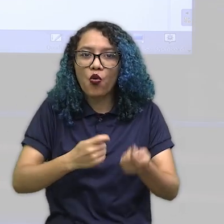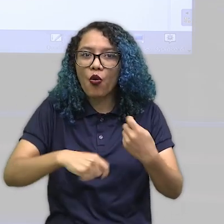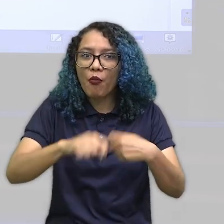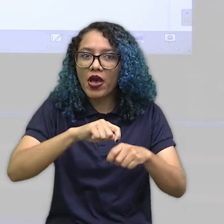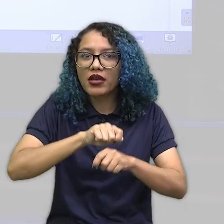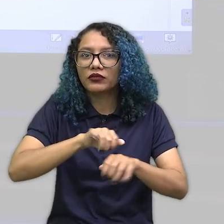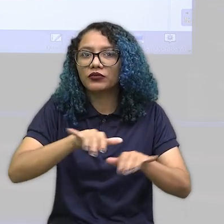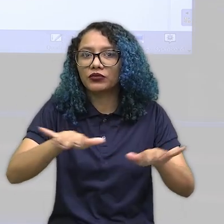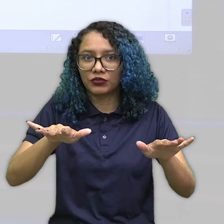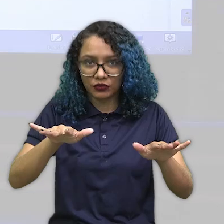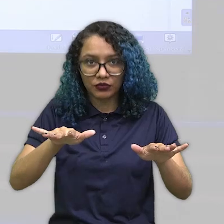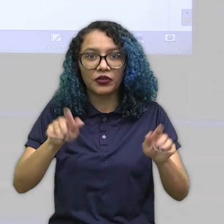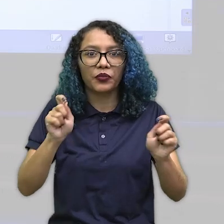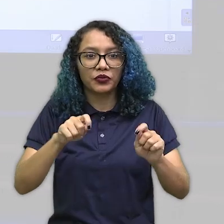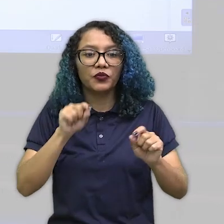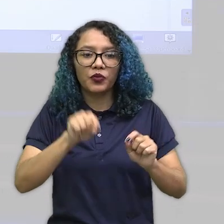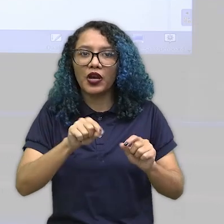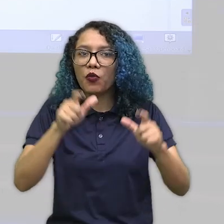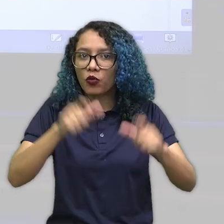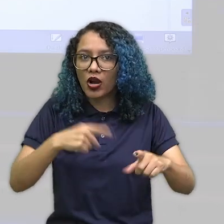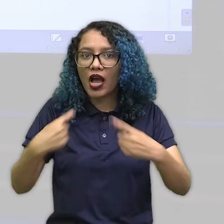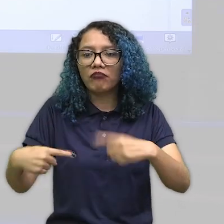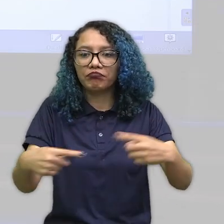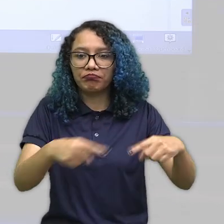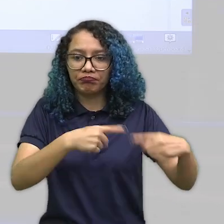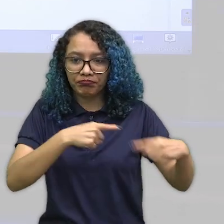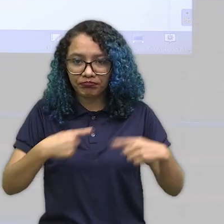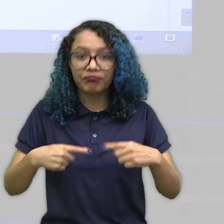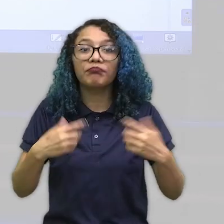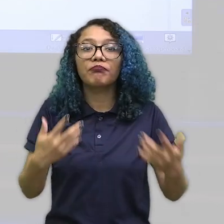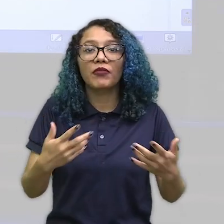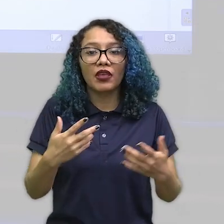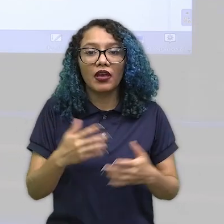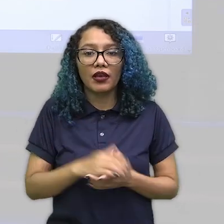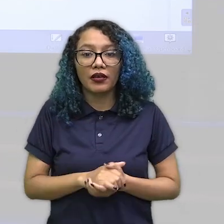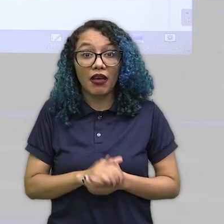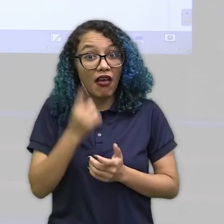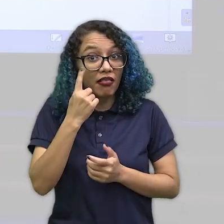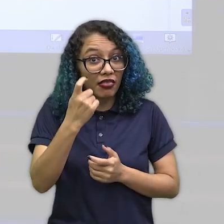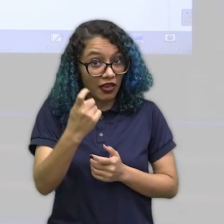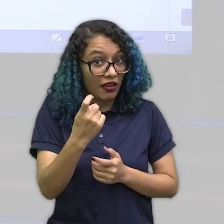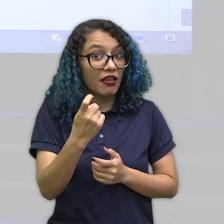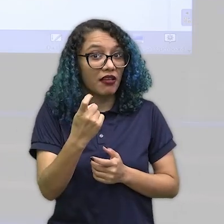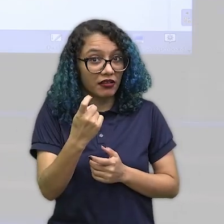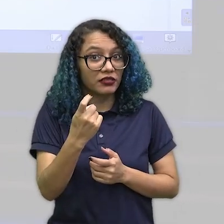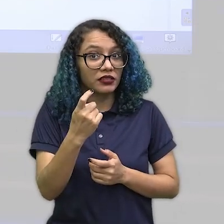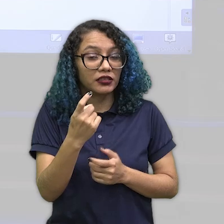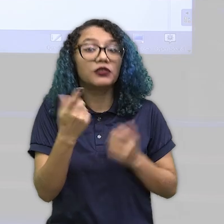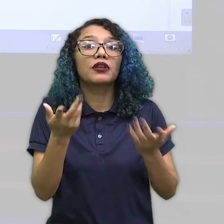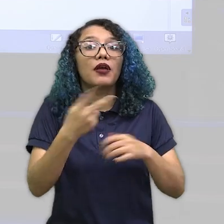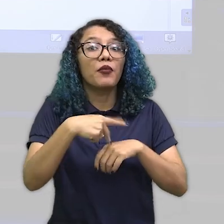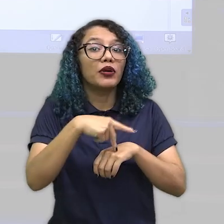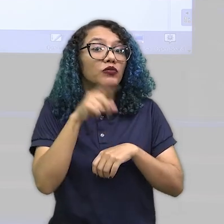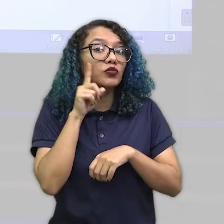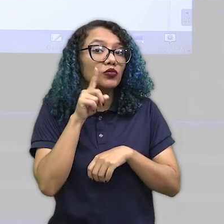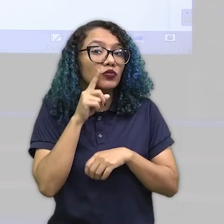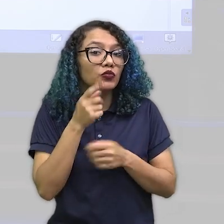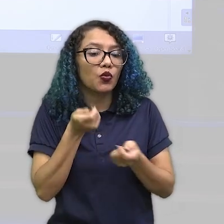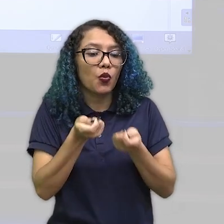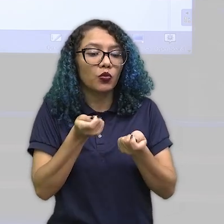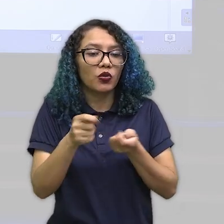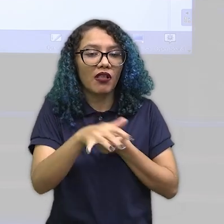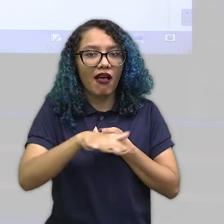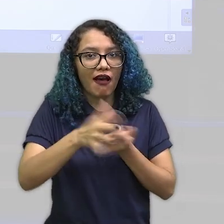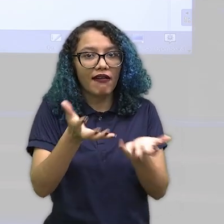global, que tem sido ali objeto de disputa ali dos Estados Unidos, objeto de interesse na realidade estadunidense,